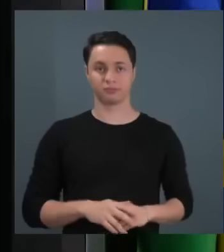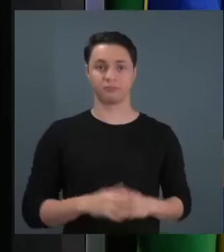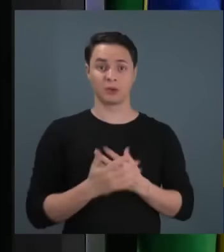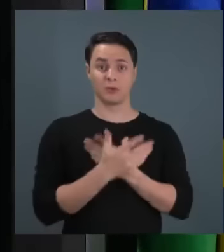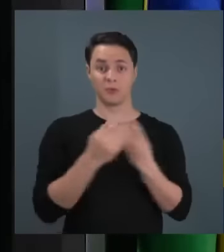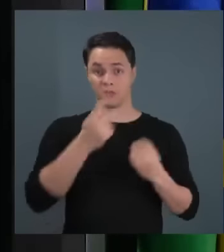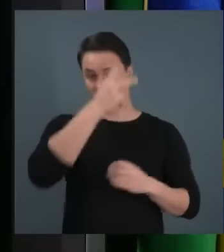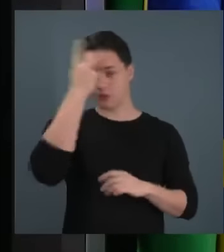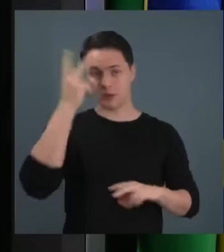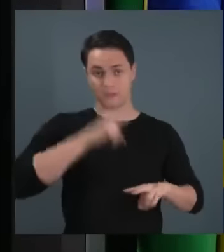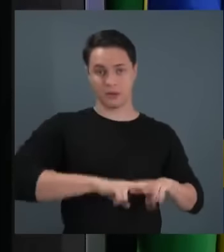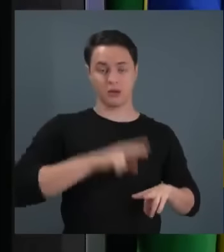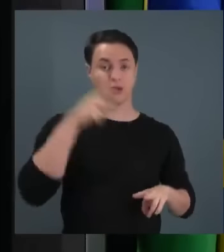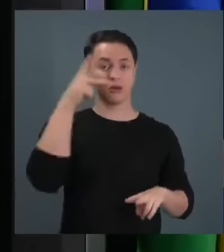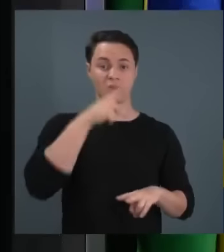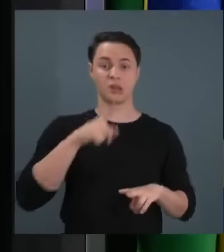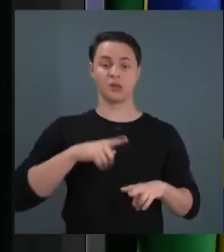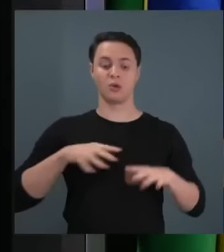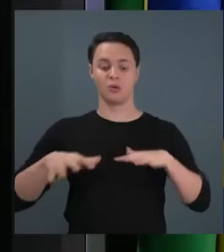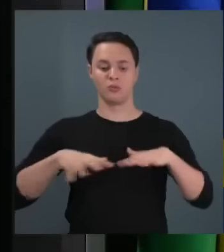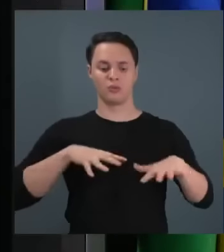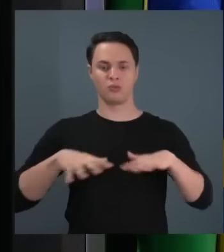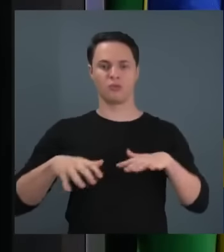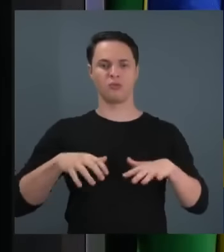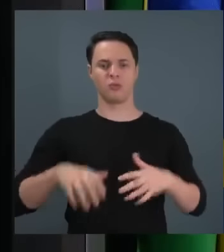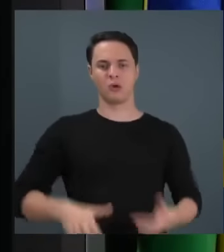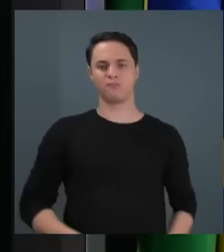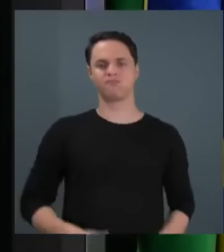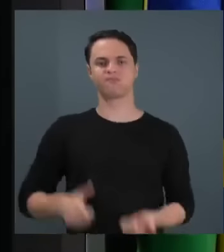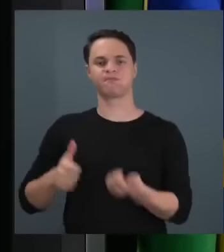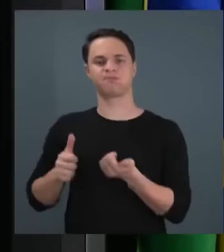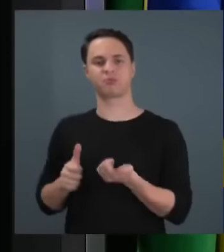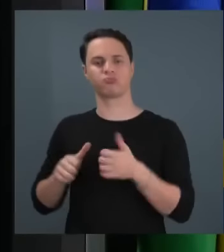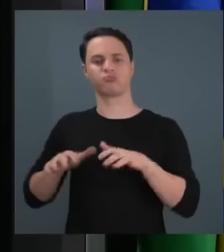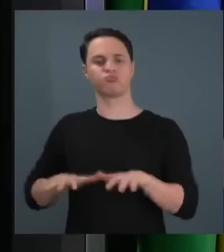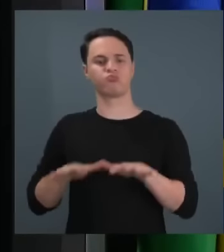políticos, oriundos do movimento de luta armada,